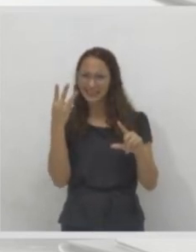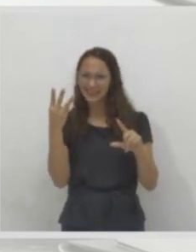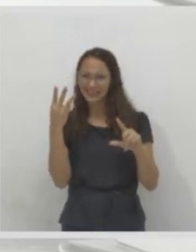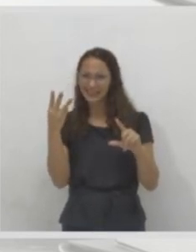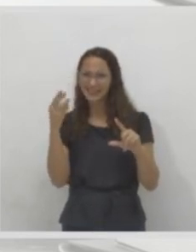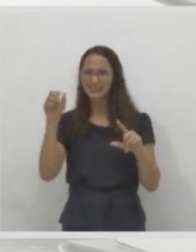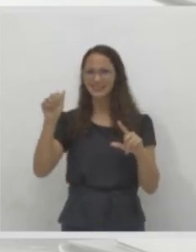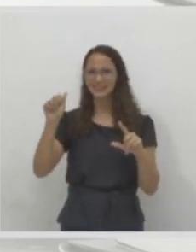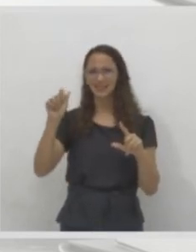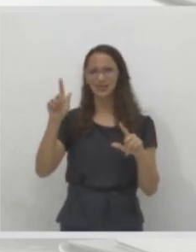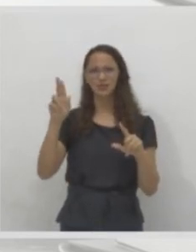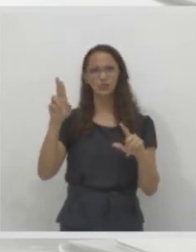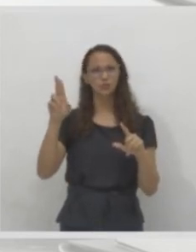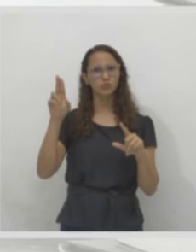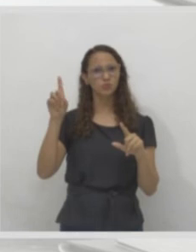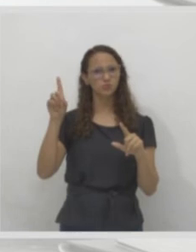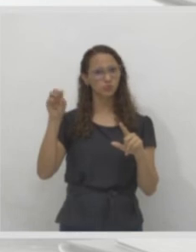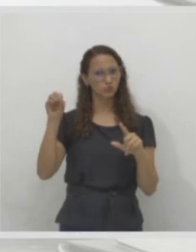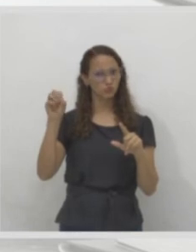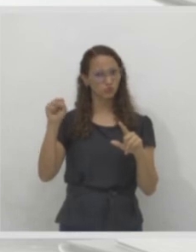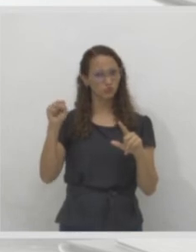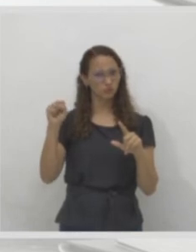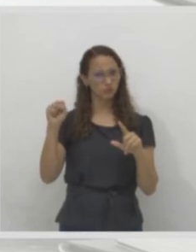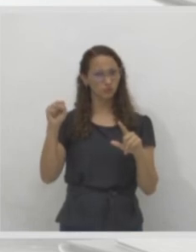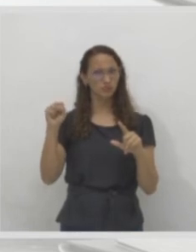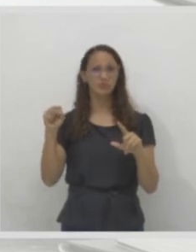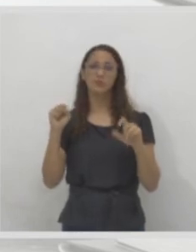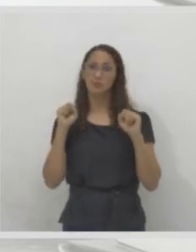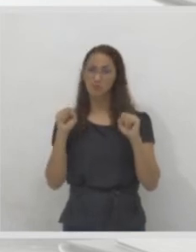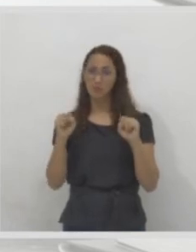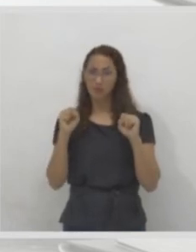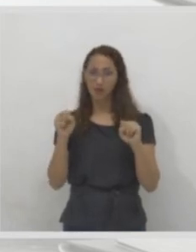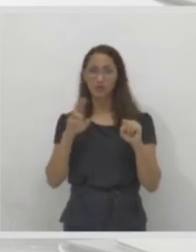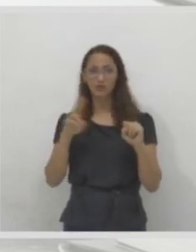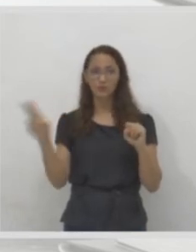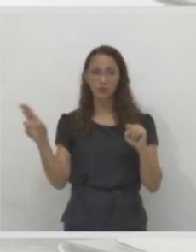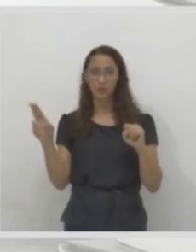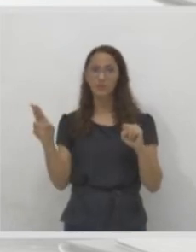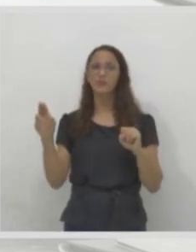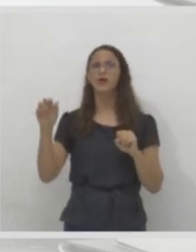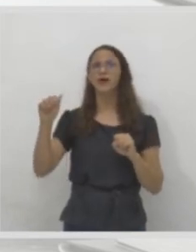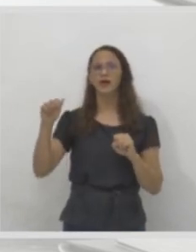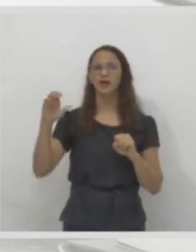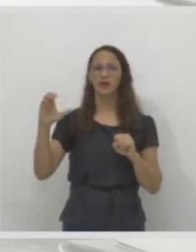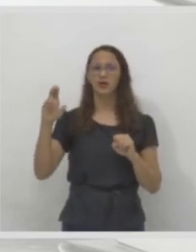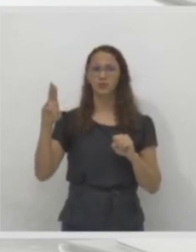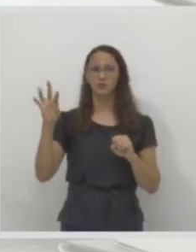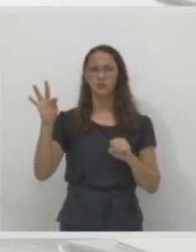ângulos agudos, eles podem ser chamados de acutângulo.